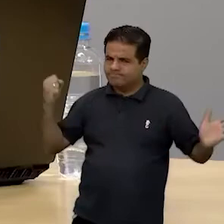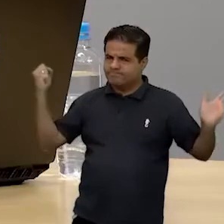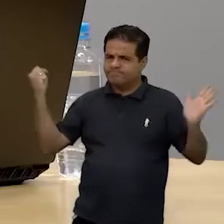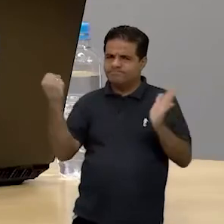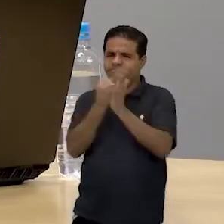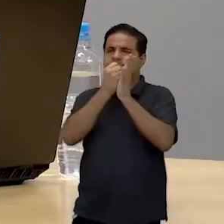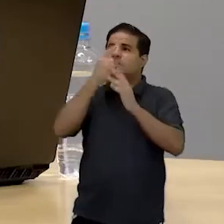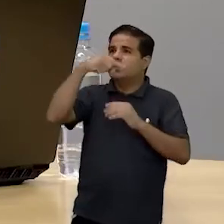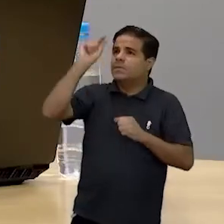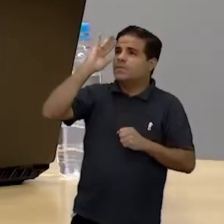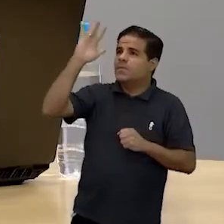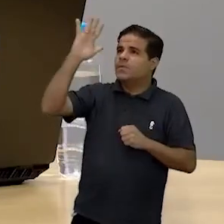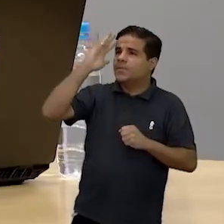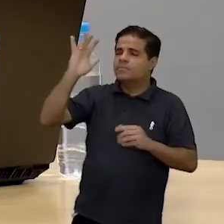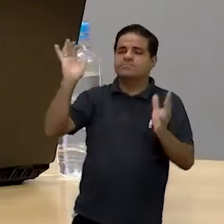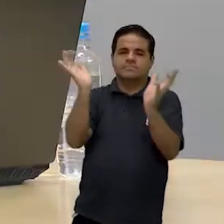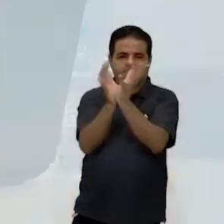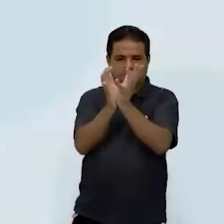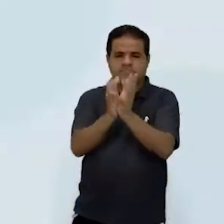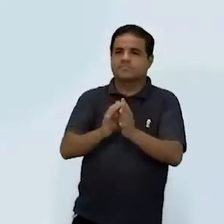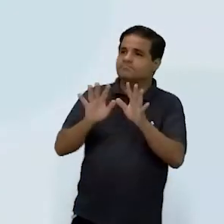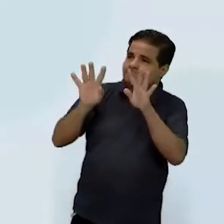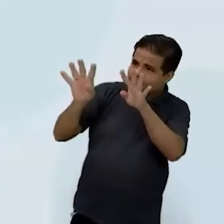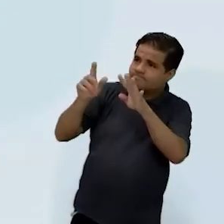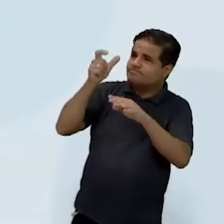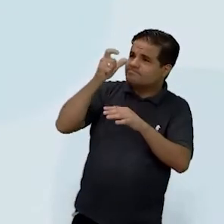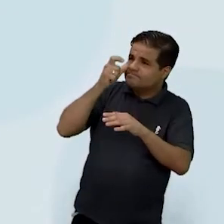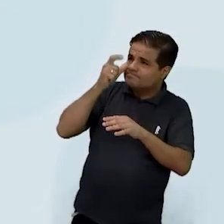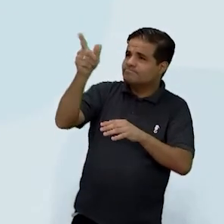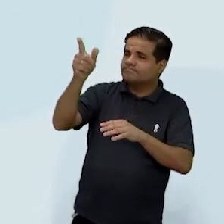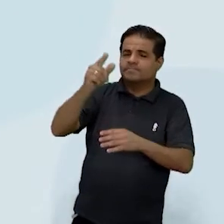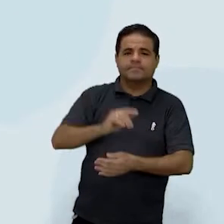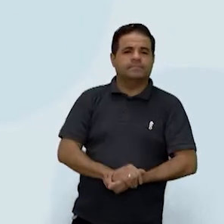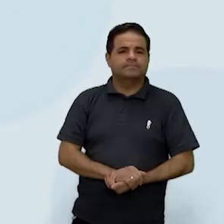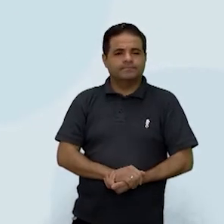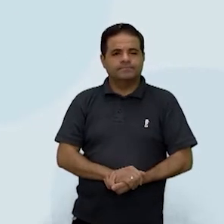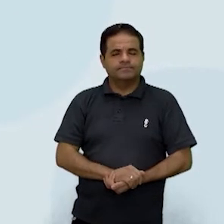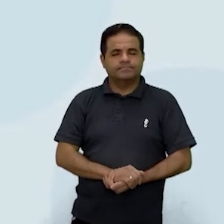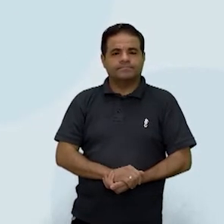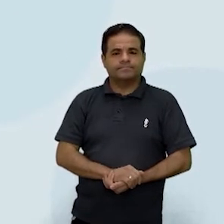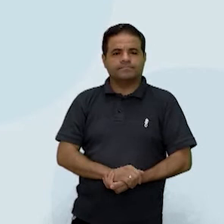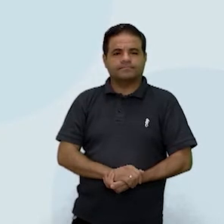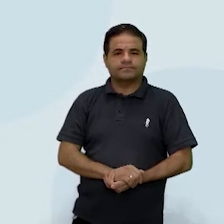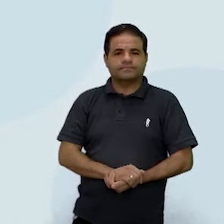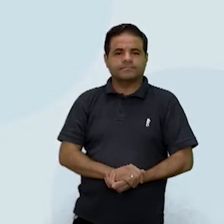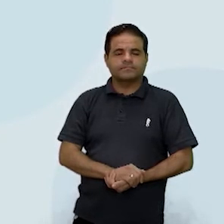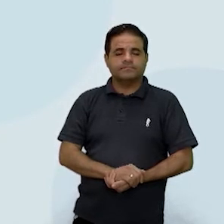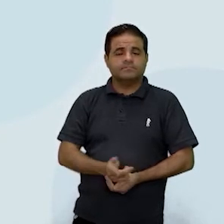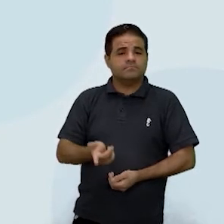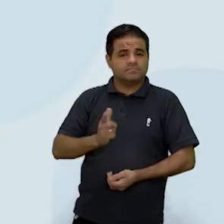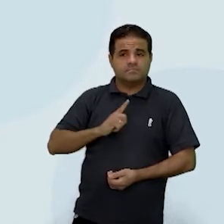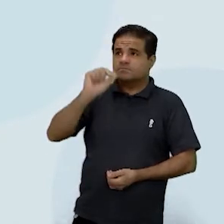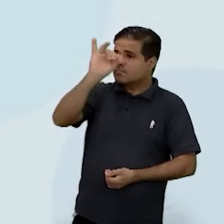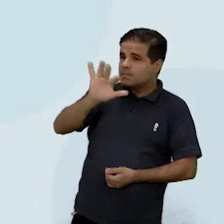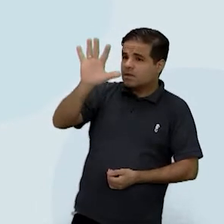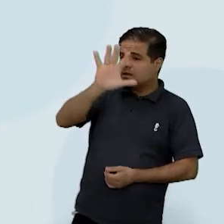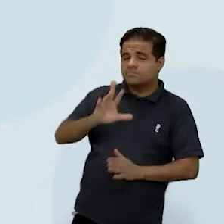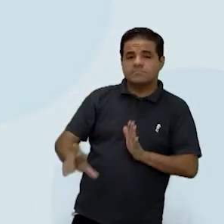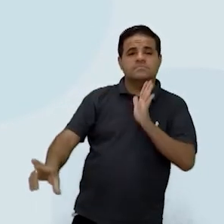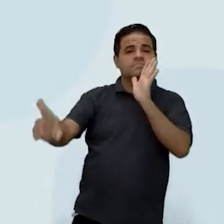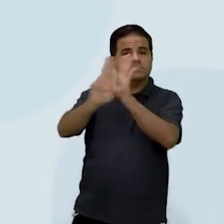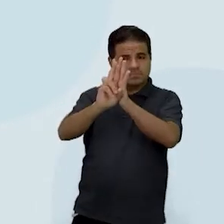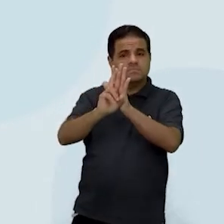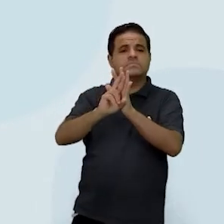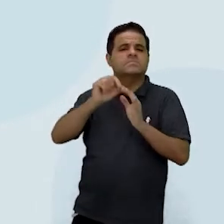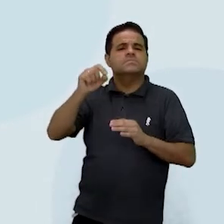aí no imaginário coletivo. Dá uma olhadinha. Então, nós temos aí imagens para simbolizar para vocês